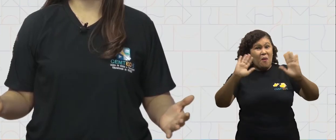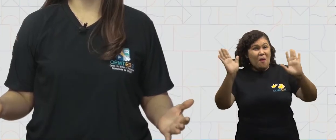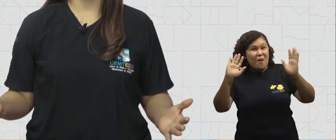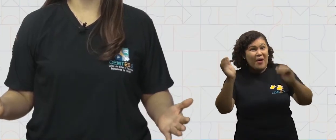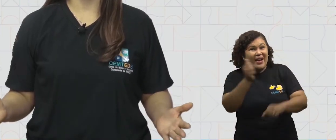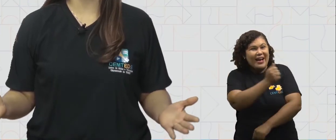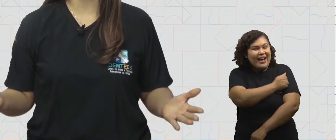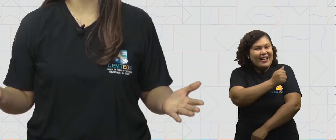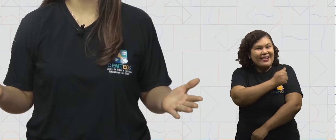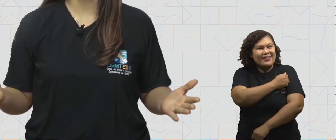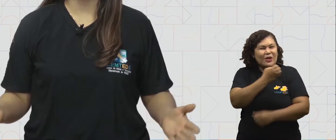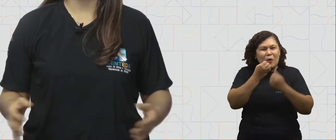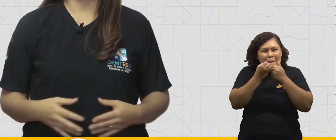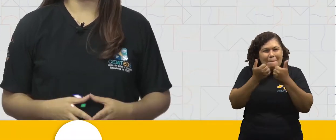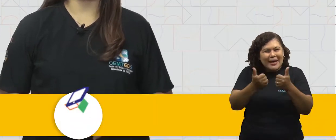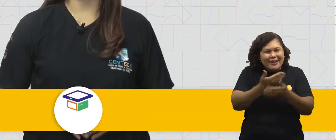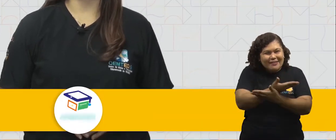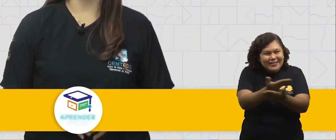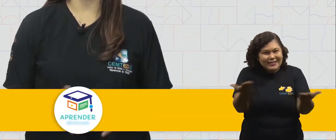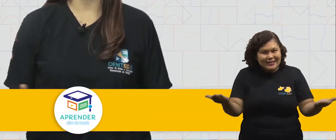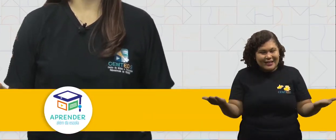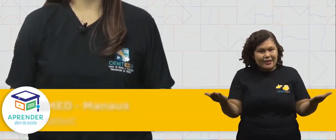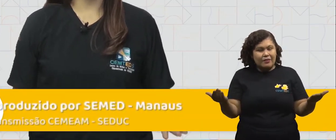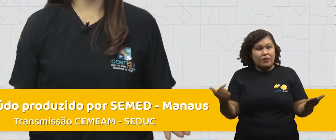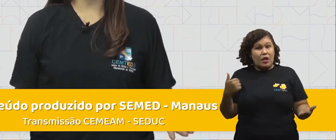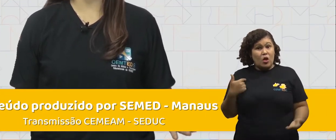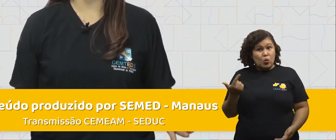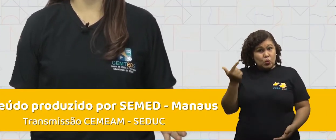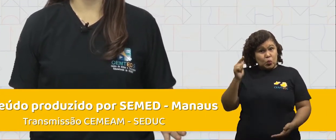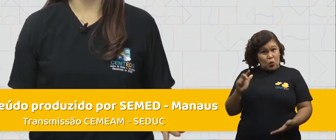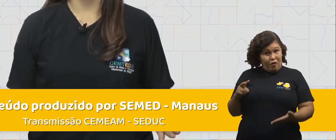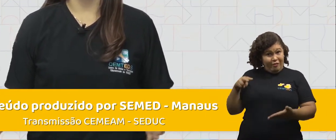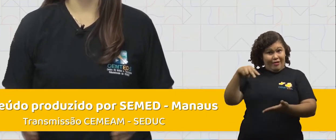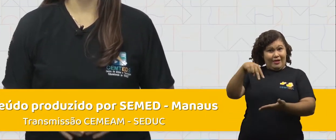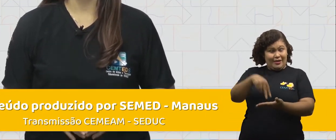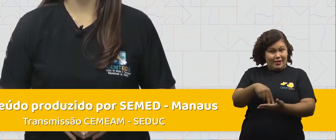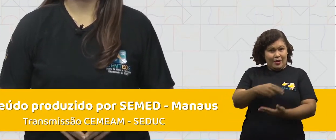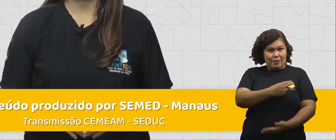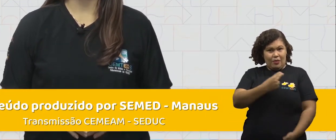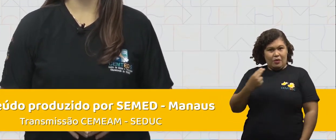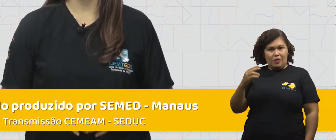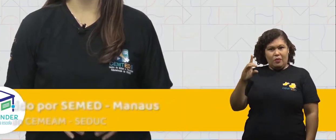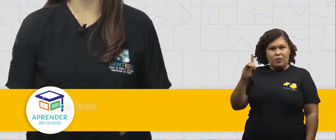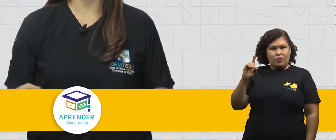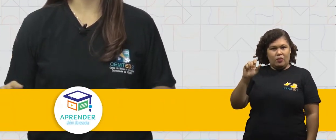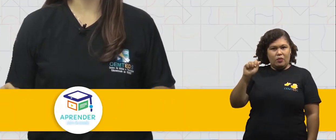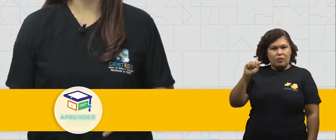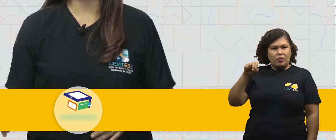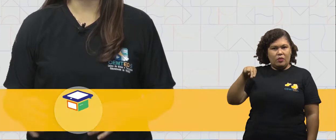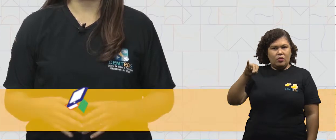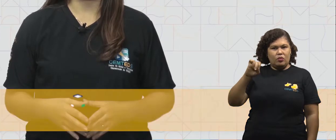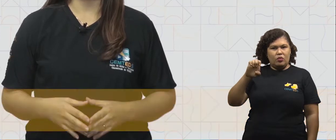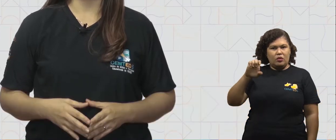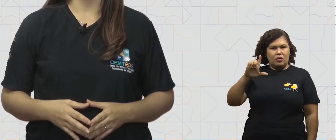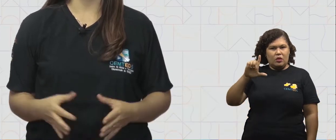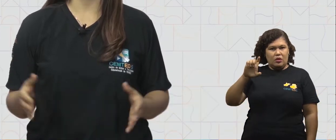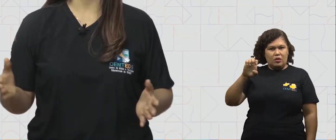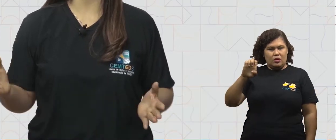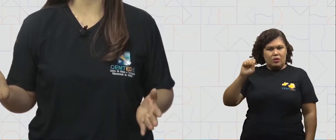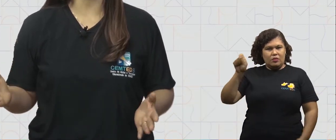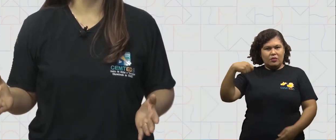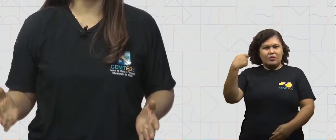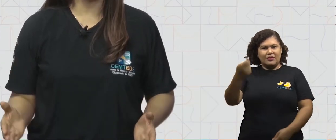Oi, oi, querido estudante, tudo bem com você? Novamente estou por aqui. Sou a professora Daniele